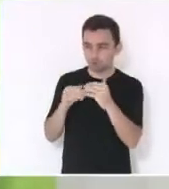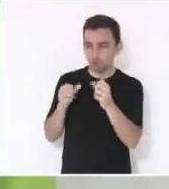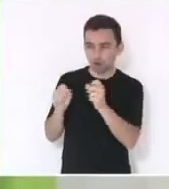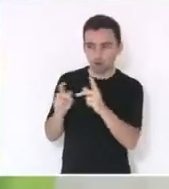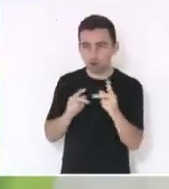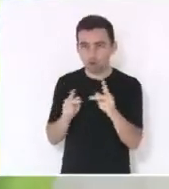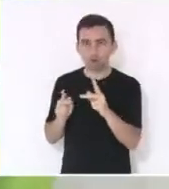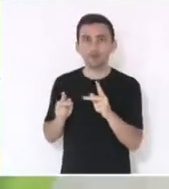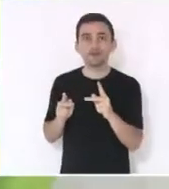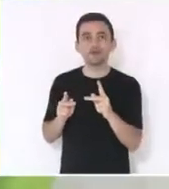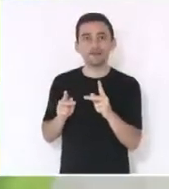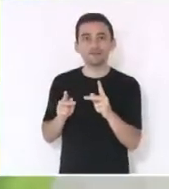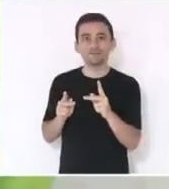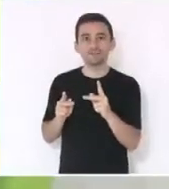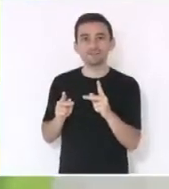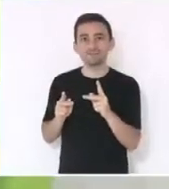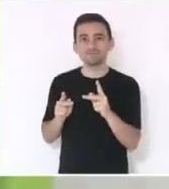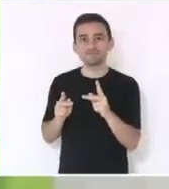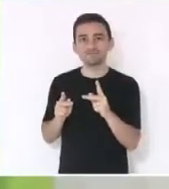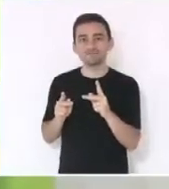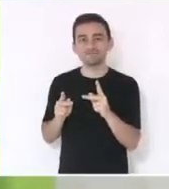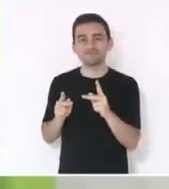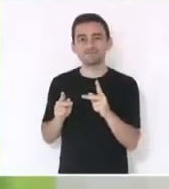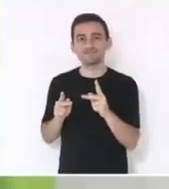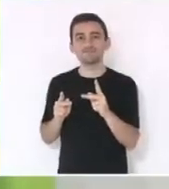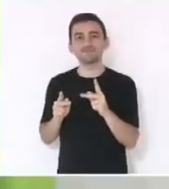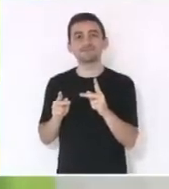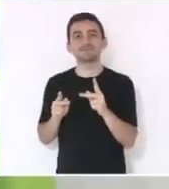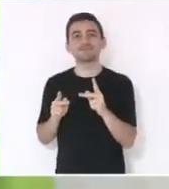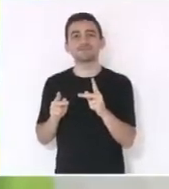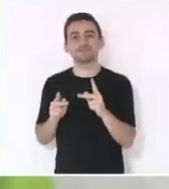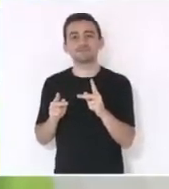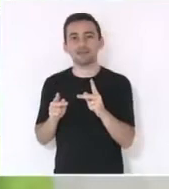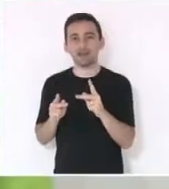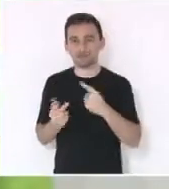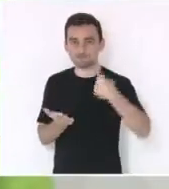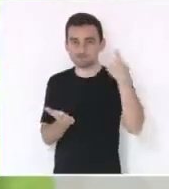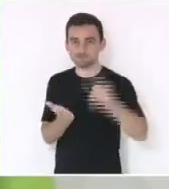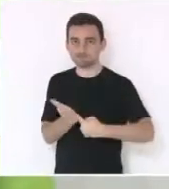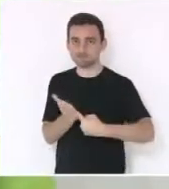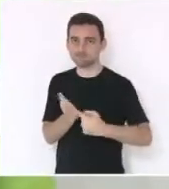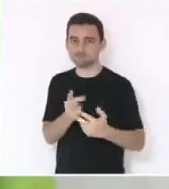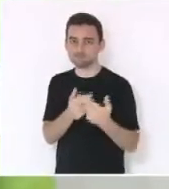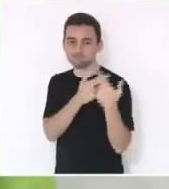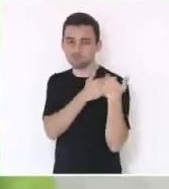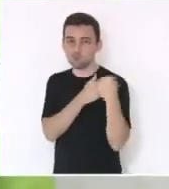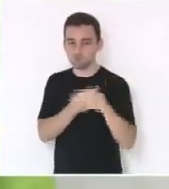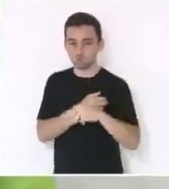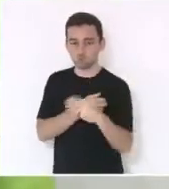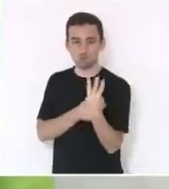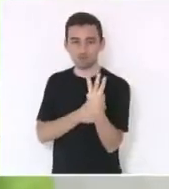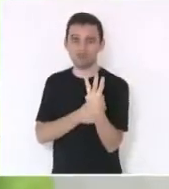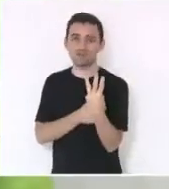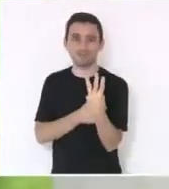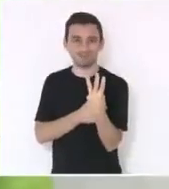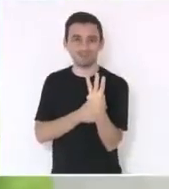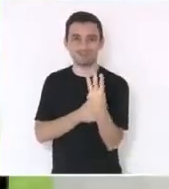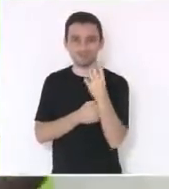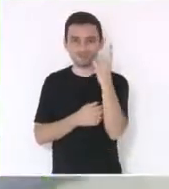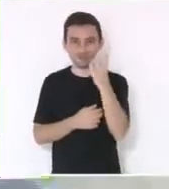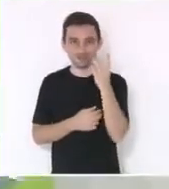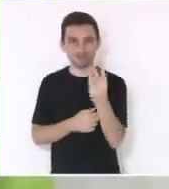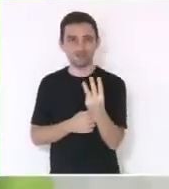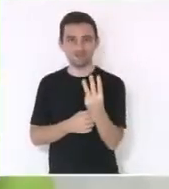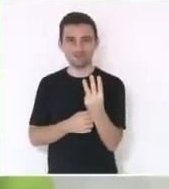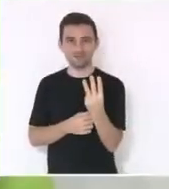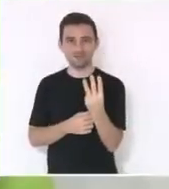nós conjugamos desse esforço e pactuamos um compromisso de os três conjuntamente, né, extensivo à